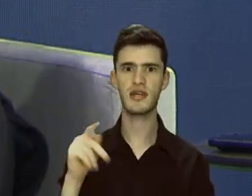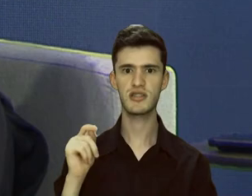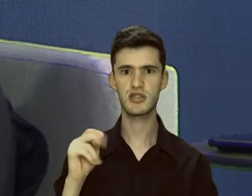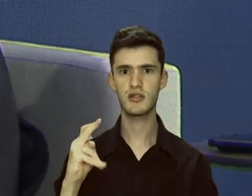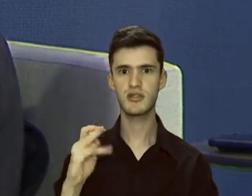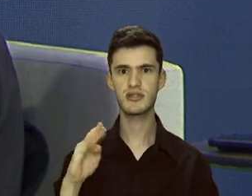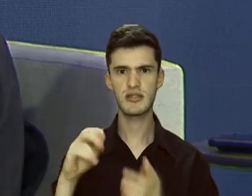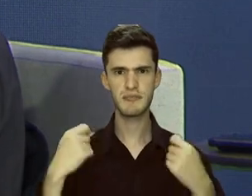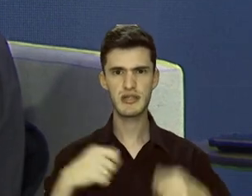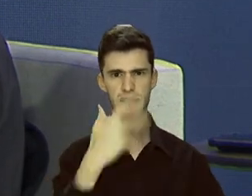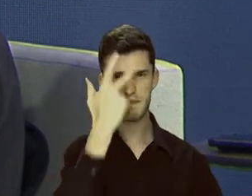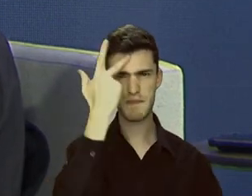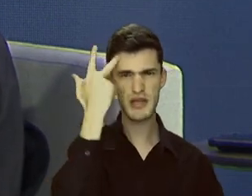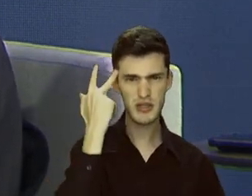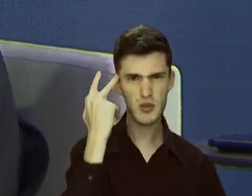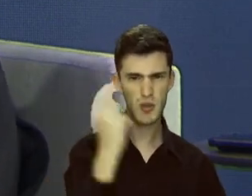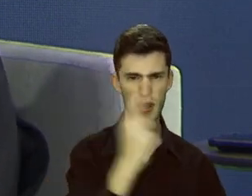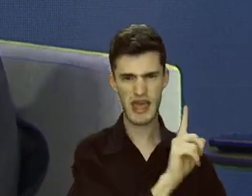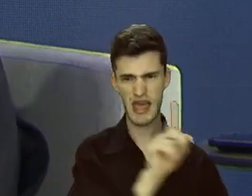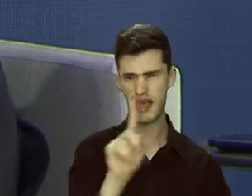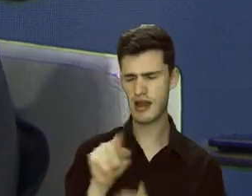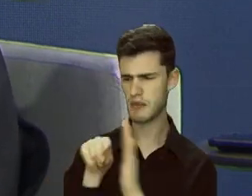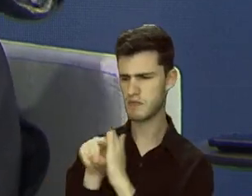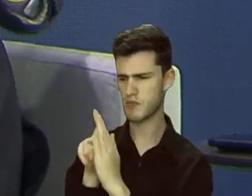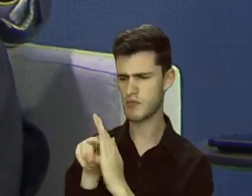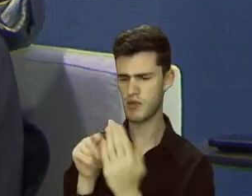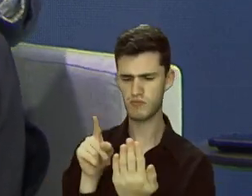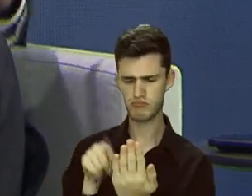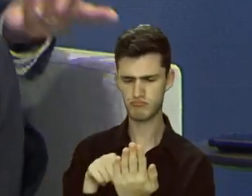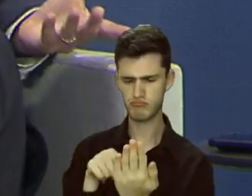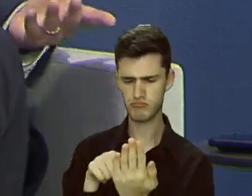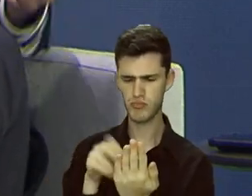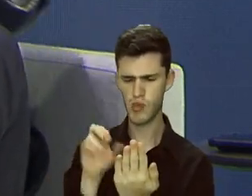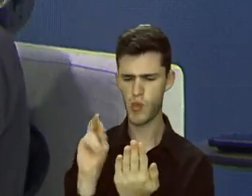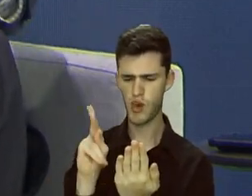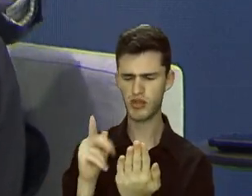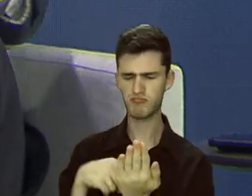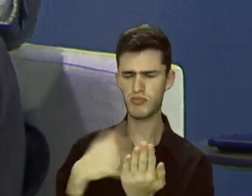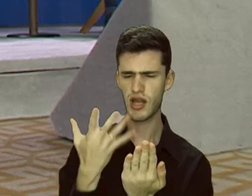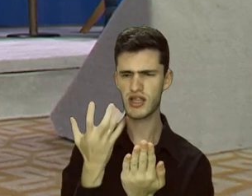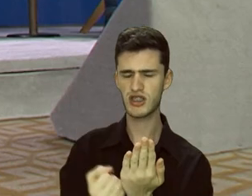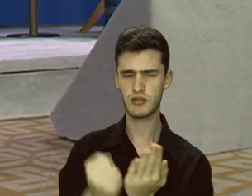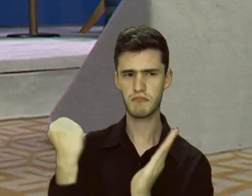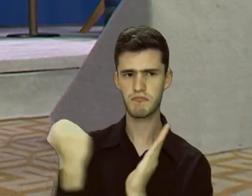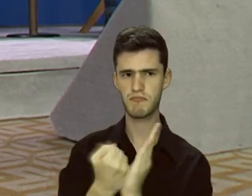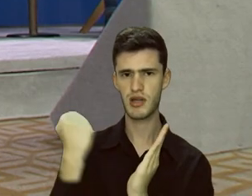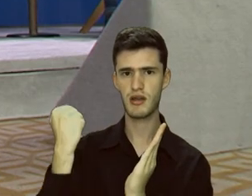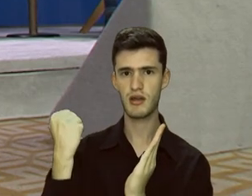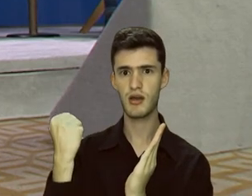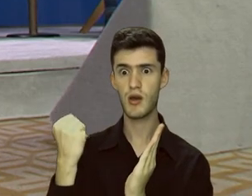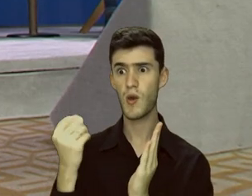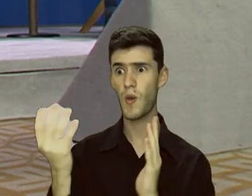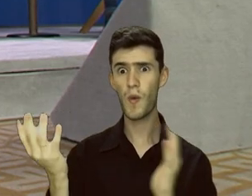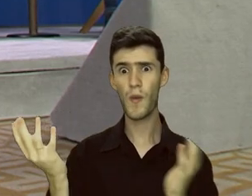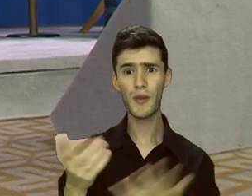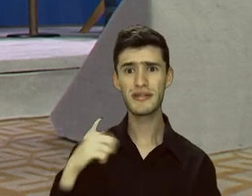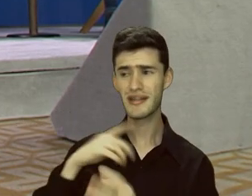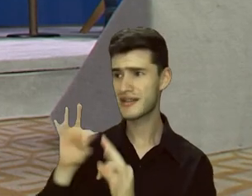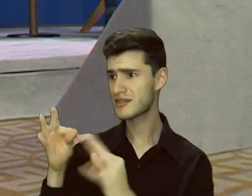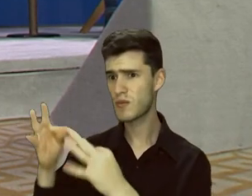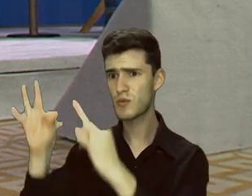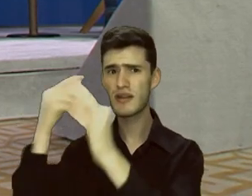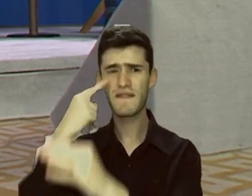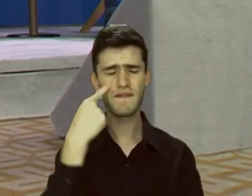dando um ok num relatório dizendo não de fato tem tecnologia hoje que mede massa de árvore dia após dia